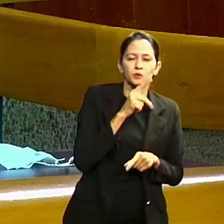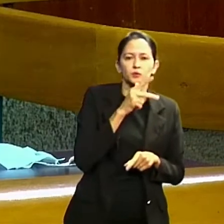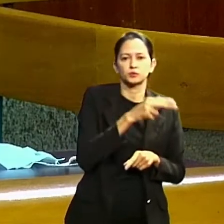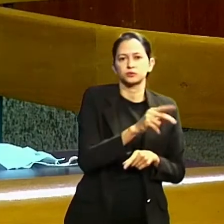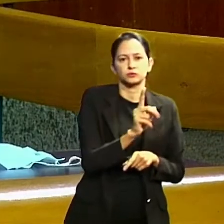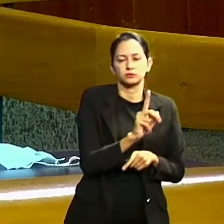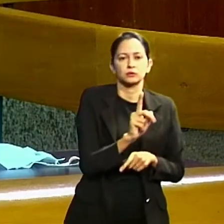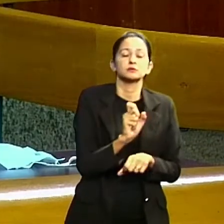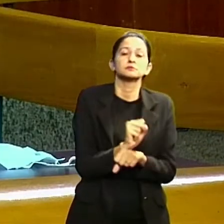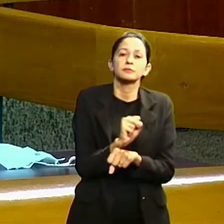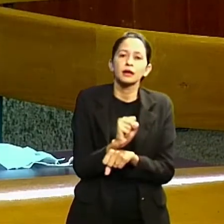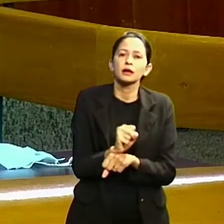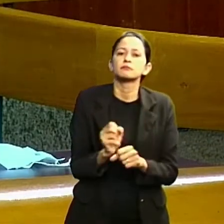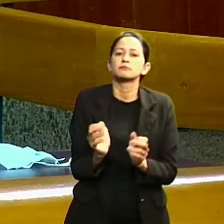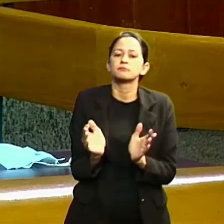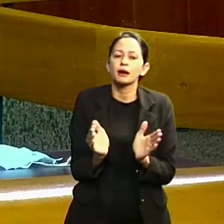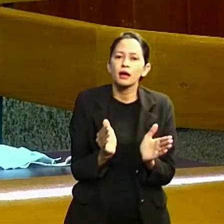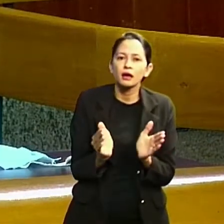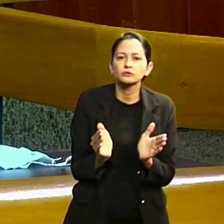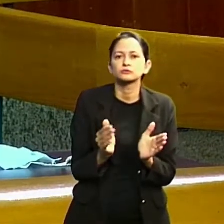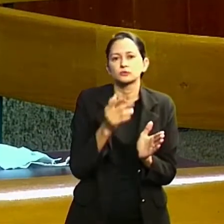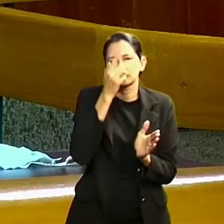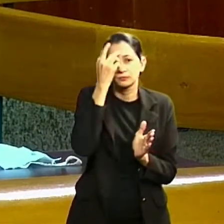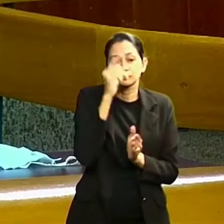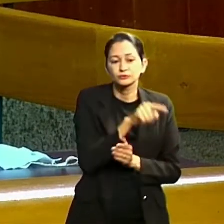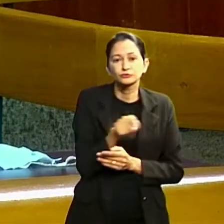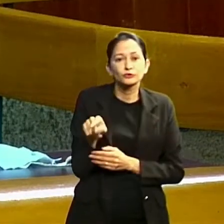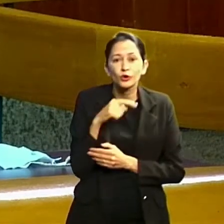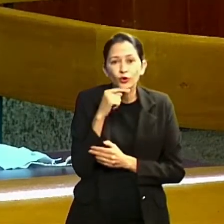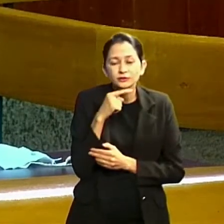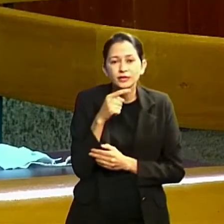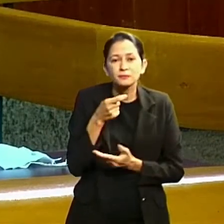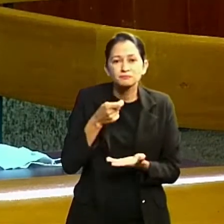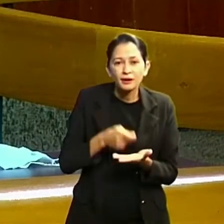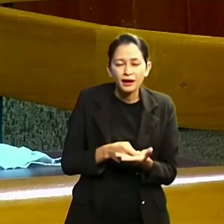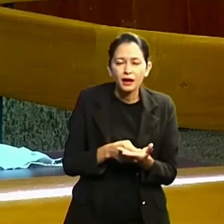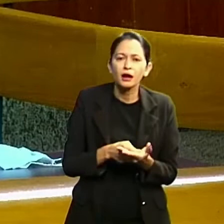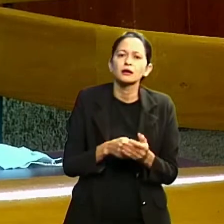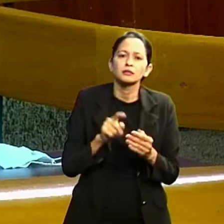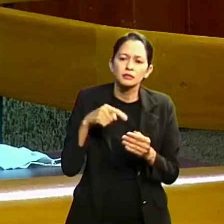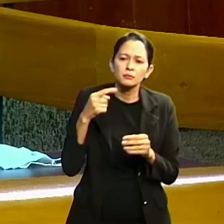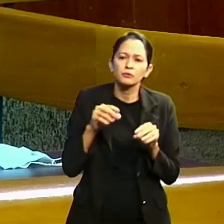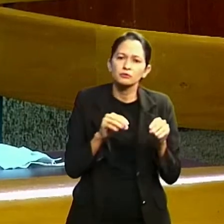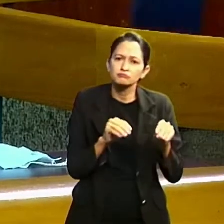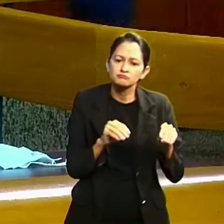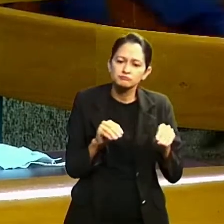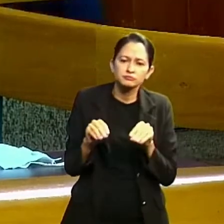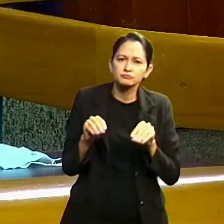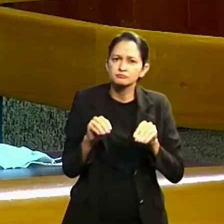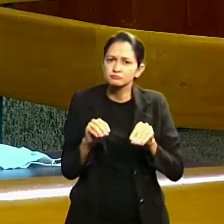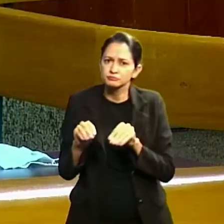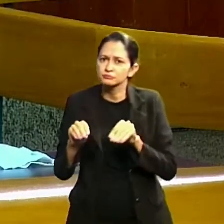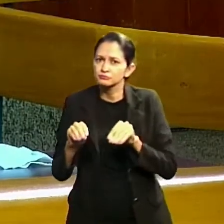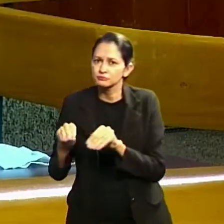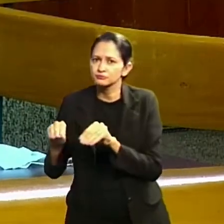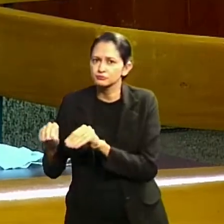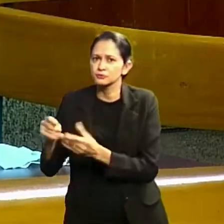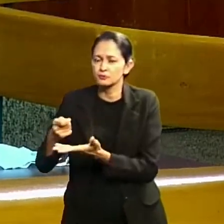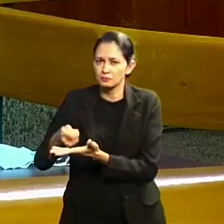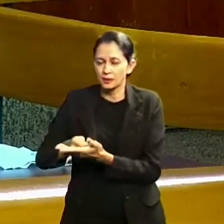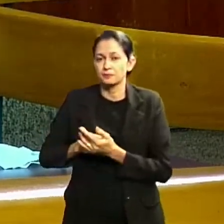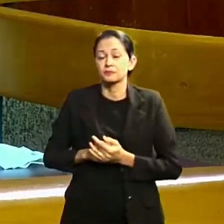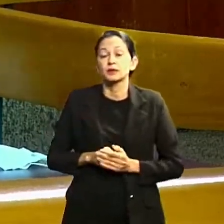pudesse pagar no segundo momento. Esse projeto de lei foi no sentido